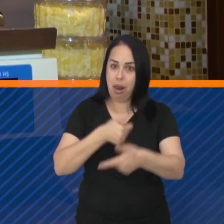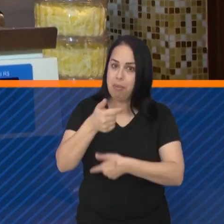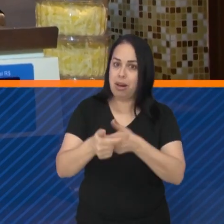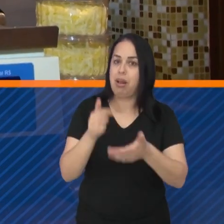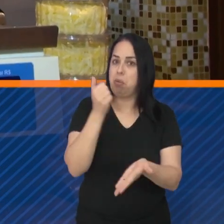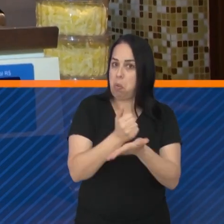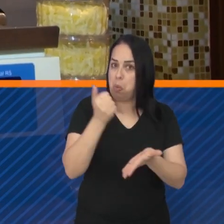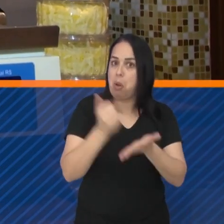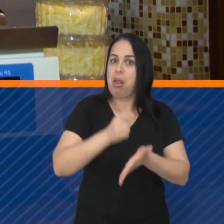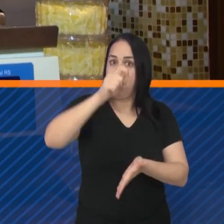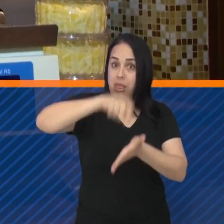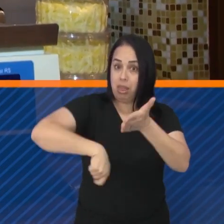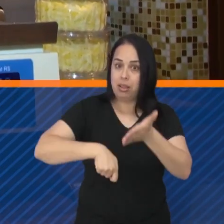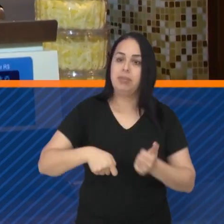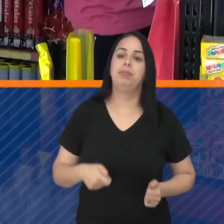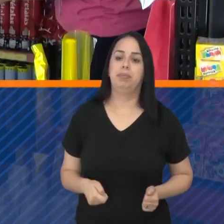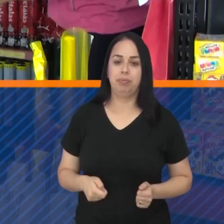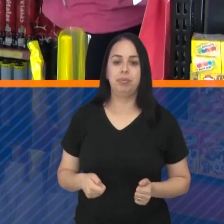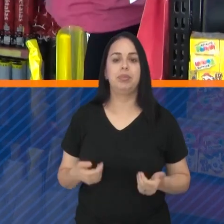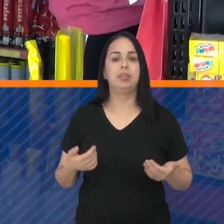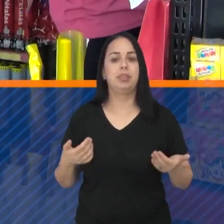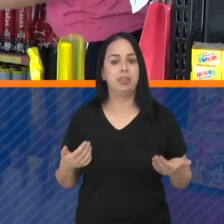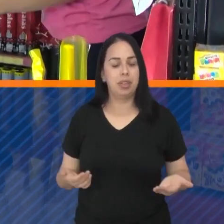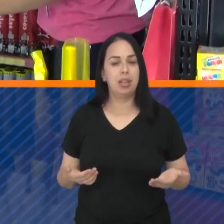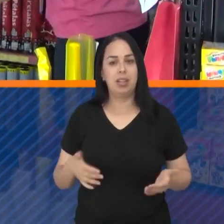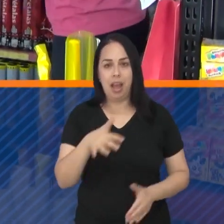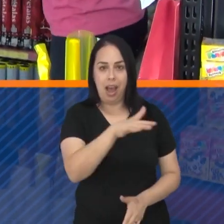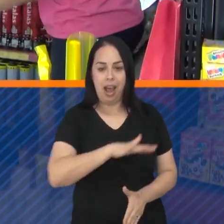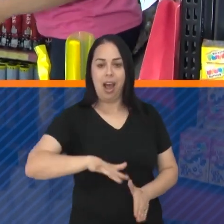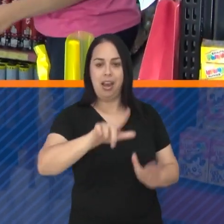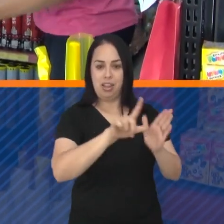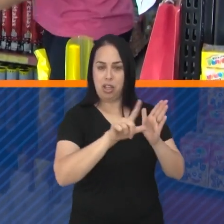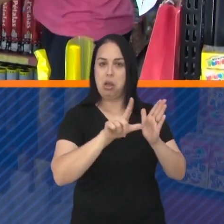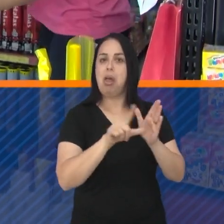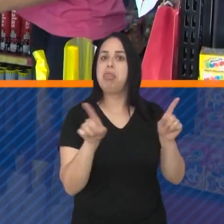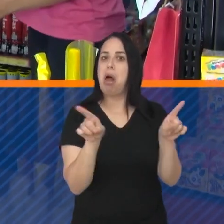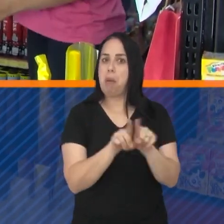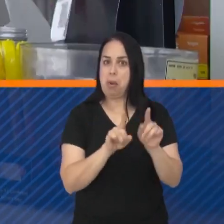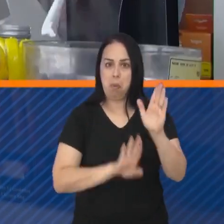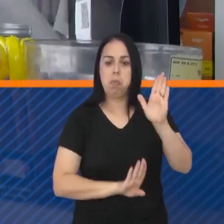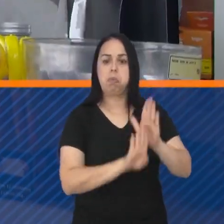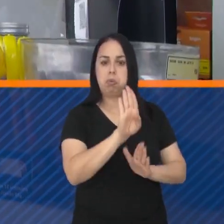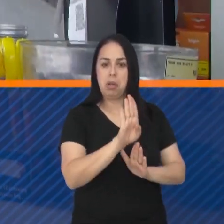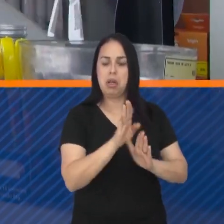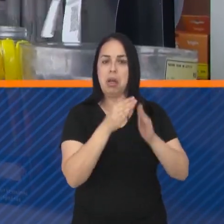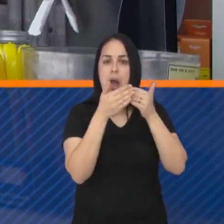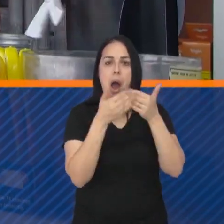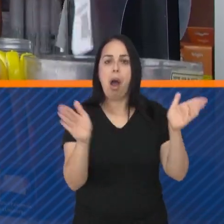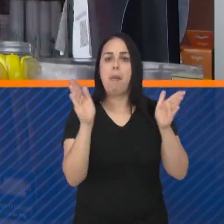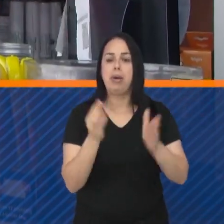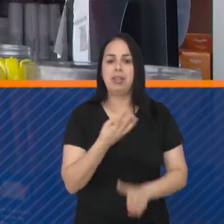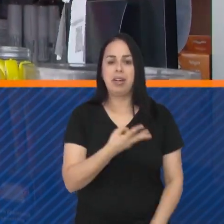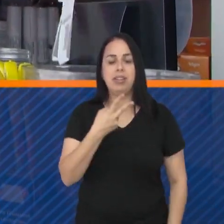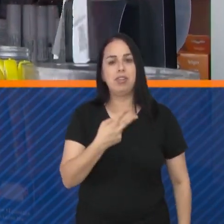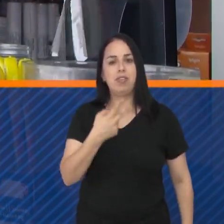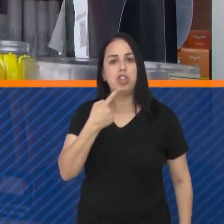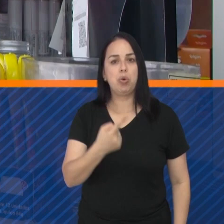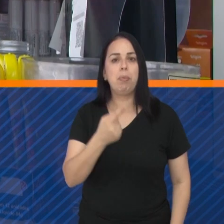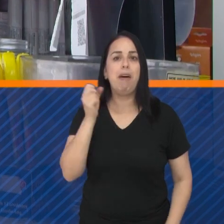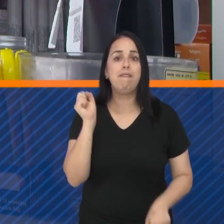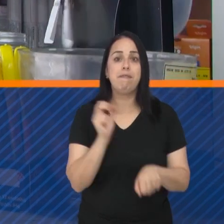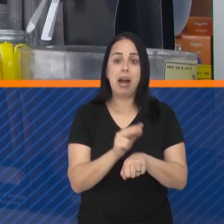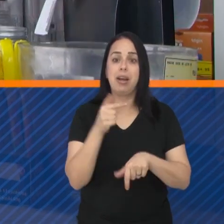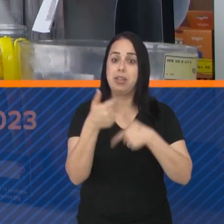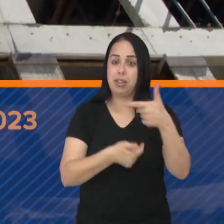5.886 empregos com carteira assinada. O comércio também teve desempenho significativo, com a abertura de